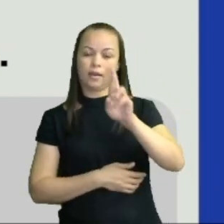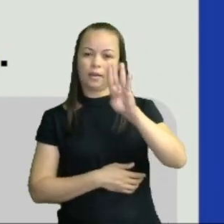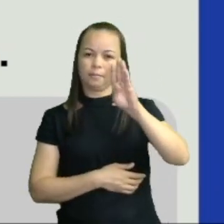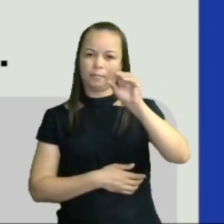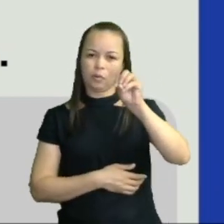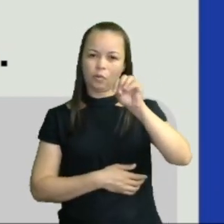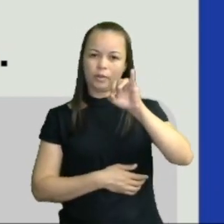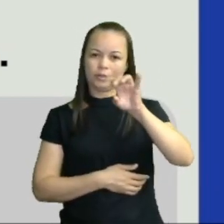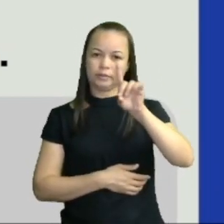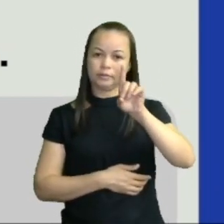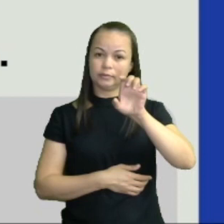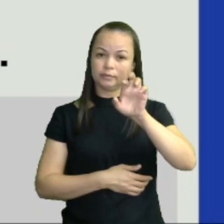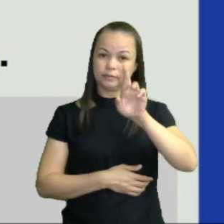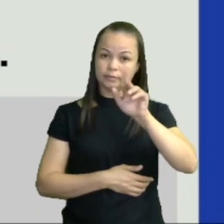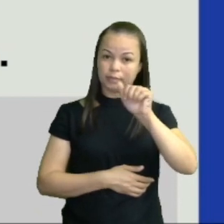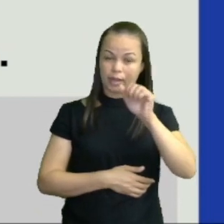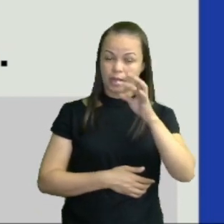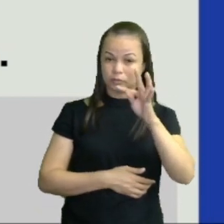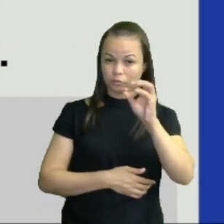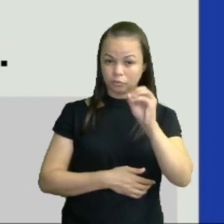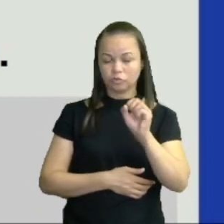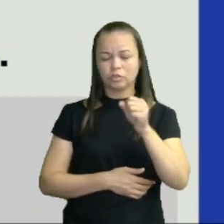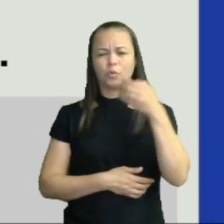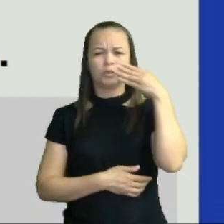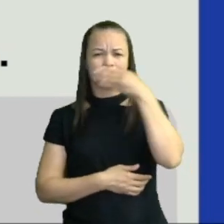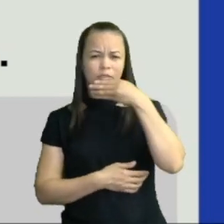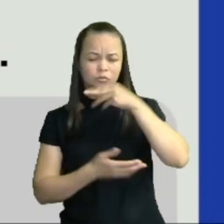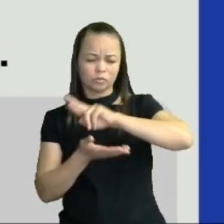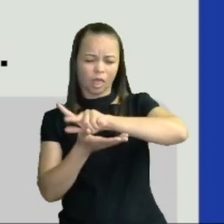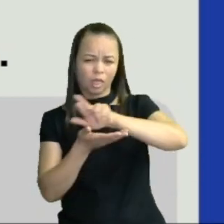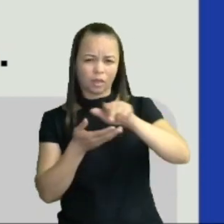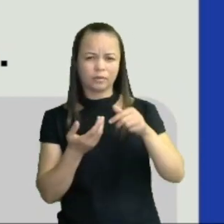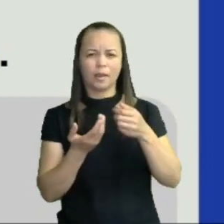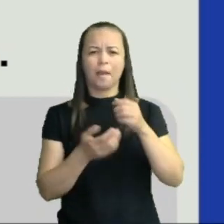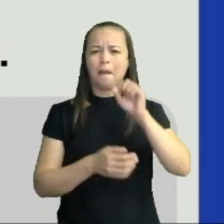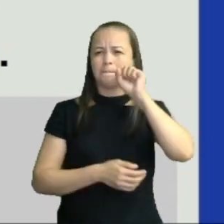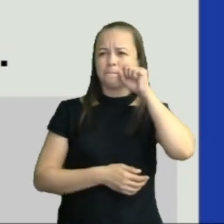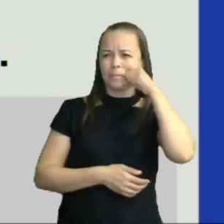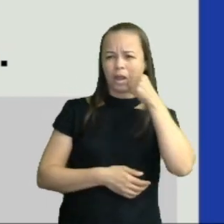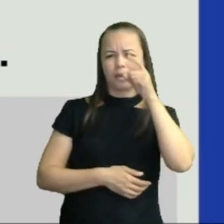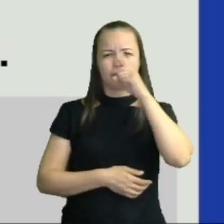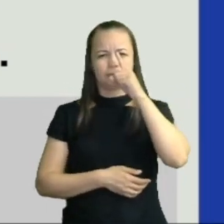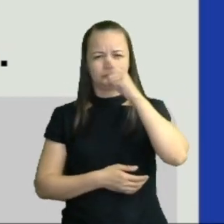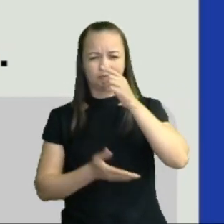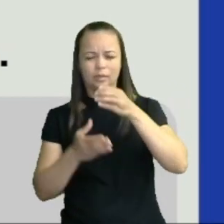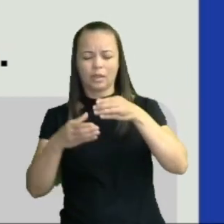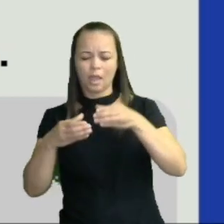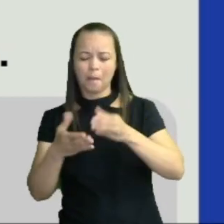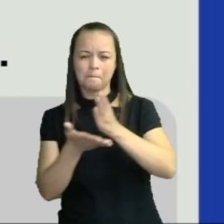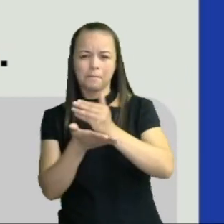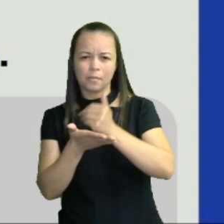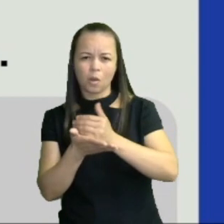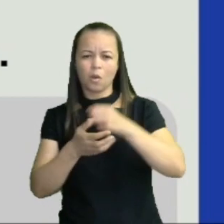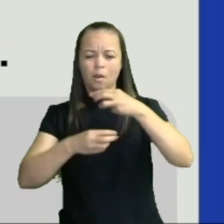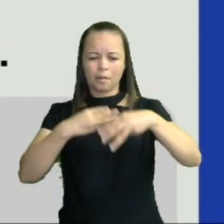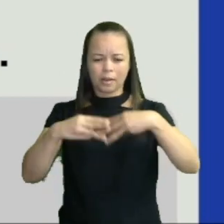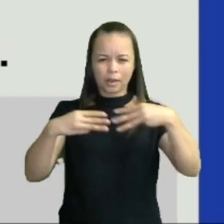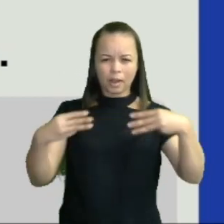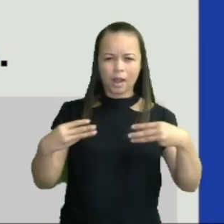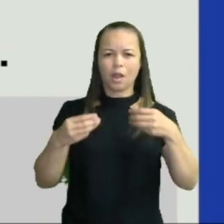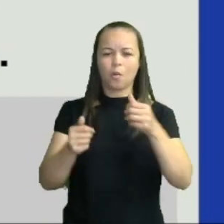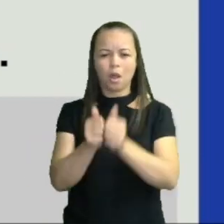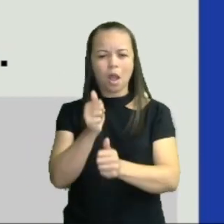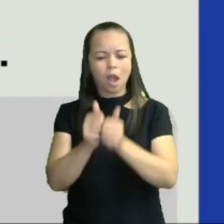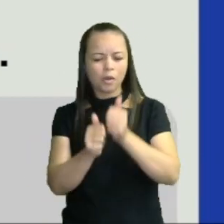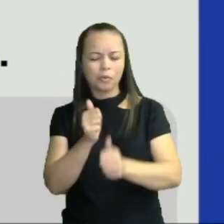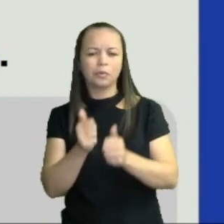Os açúcares, tudo esses tipos de alimento, pão, biscoito, bolo, macarrão, arroz, tá?